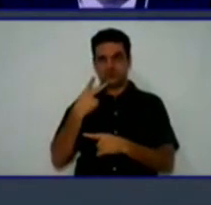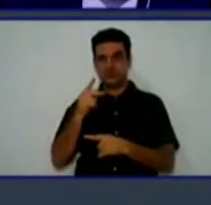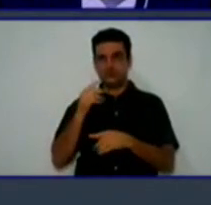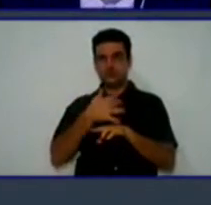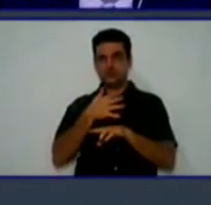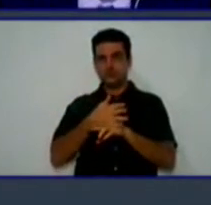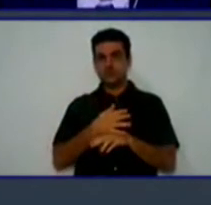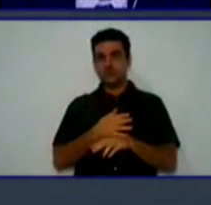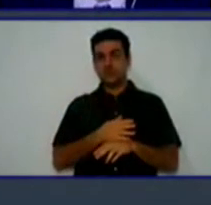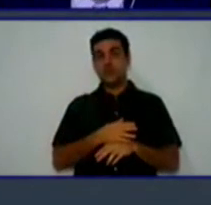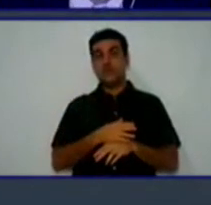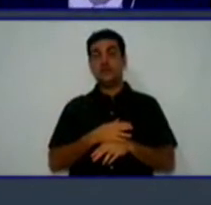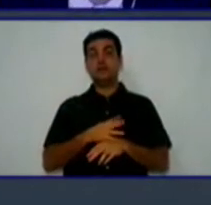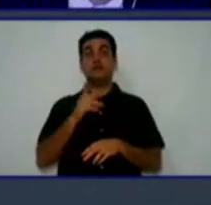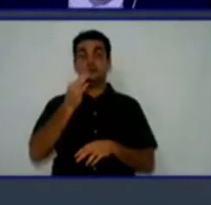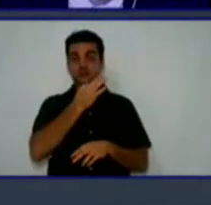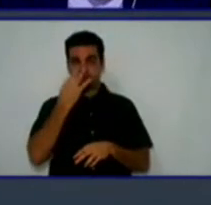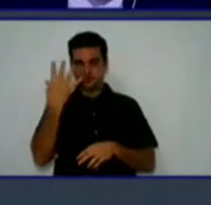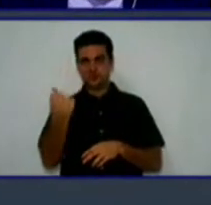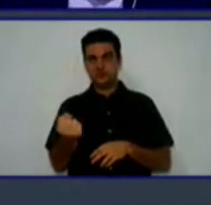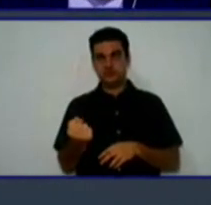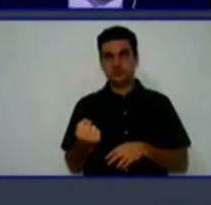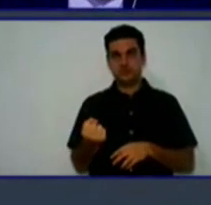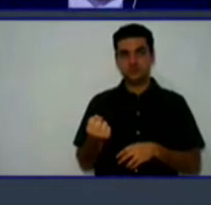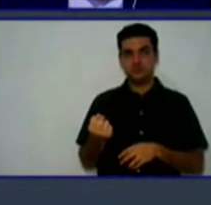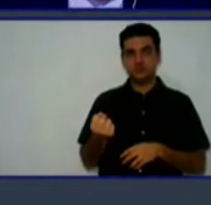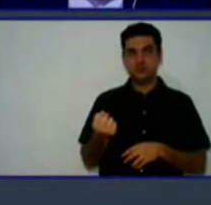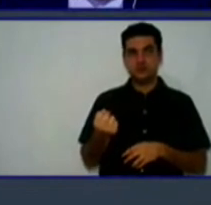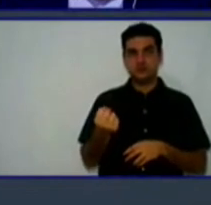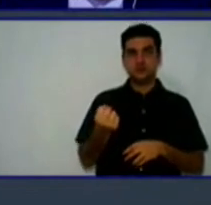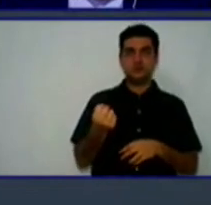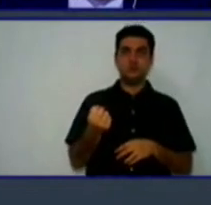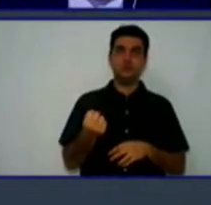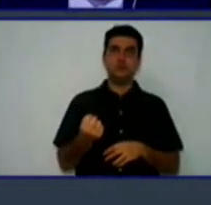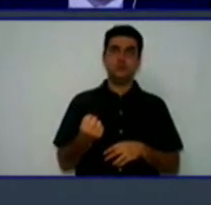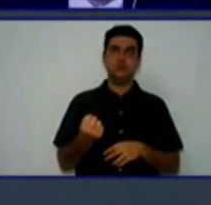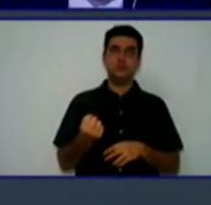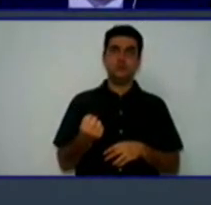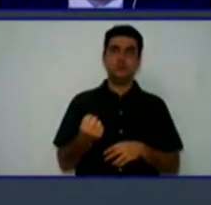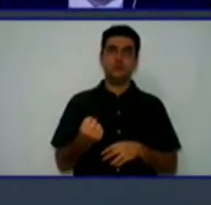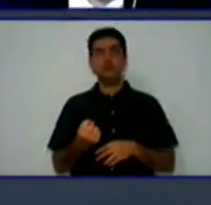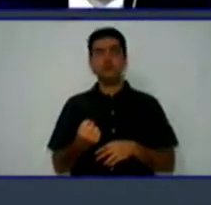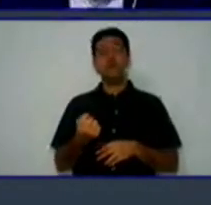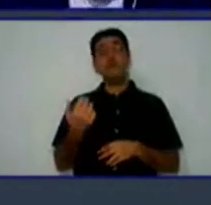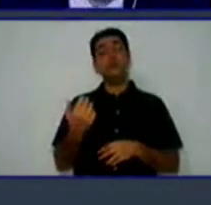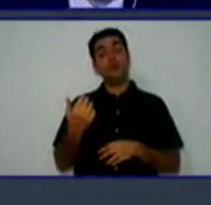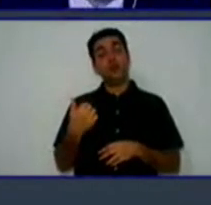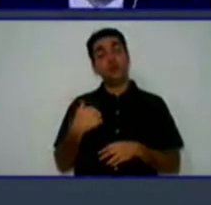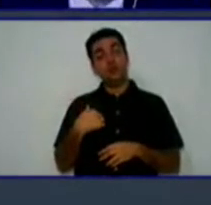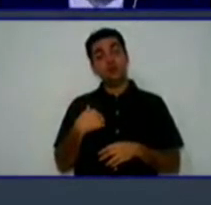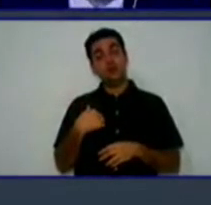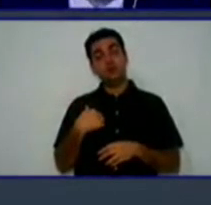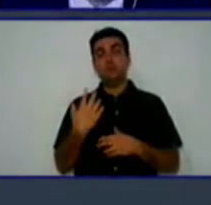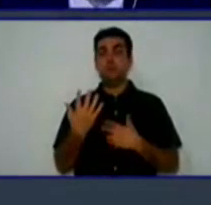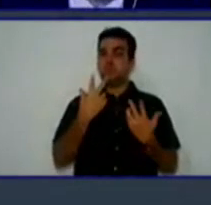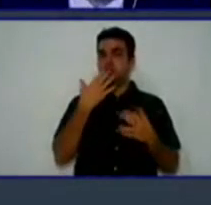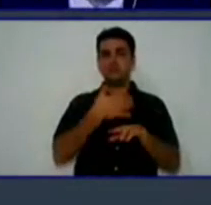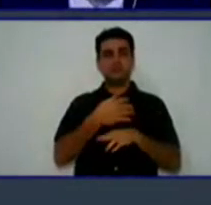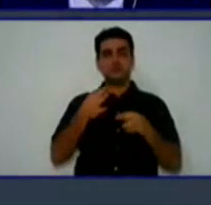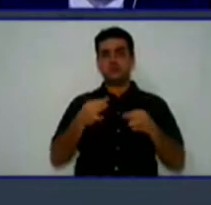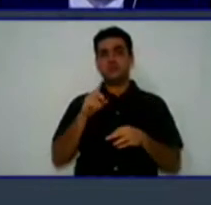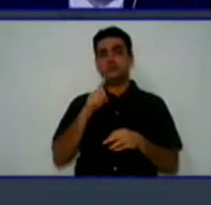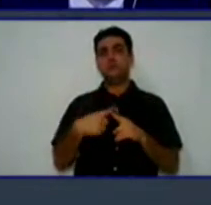intervenção. Ministro Tarcísio, de acordo? De acordo, presidente. Eu até provavelmente não vou mais participar do